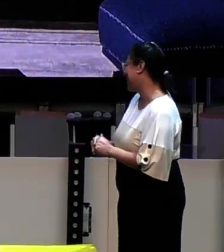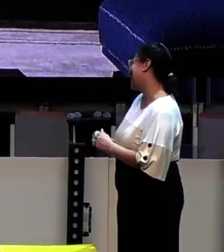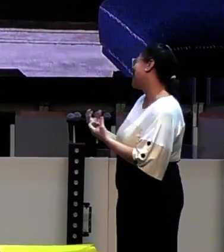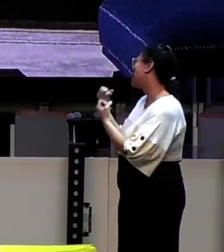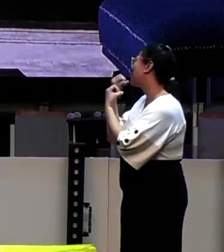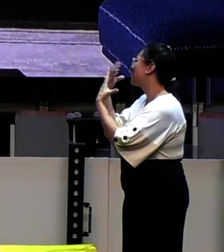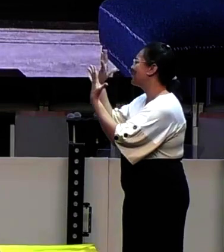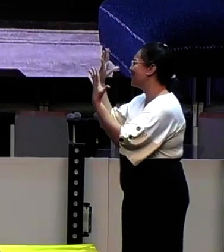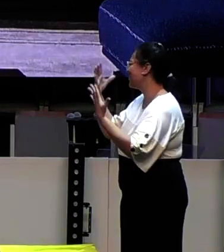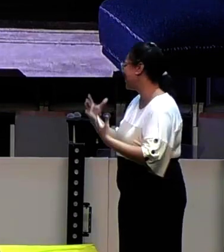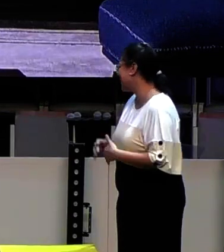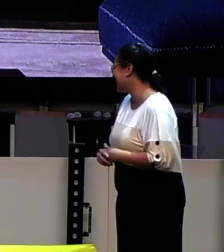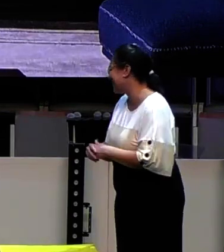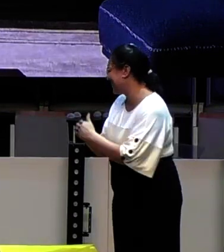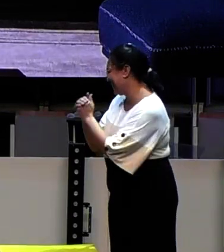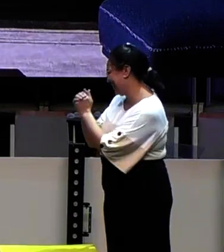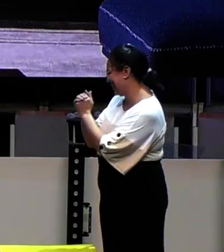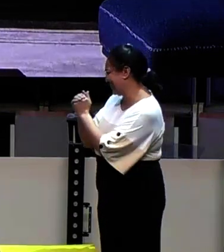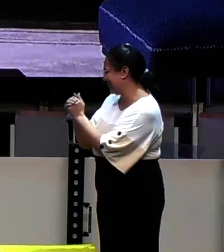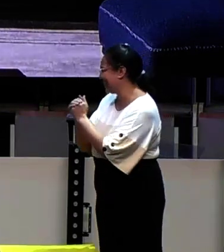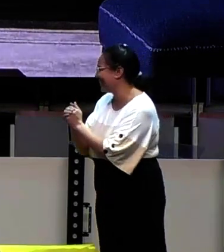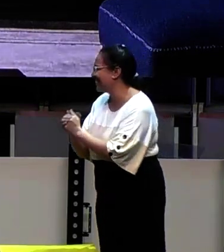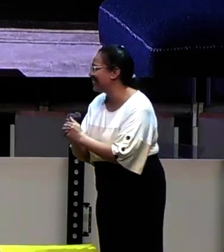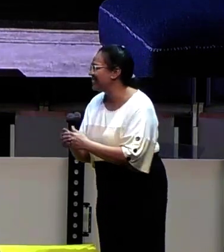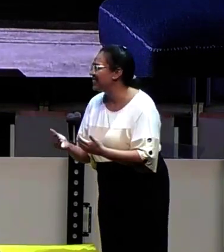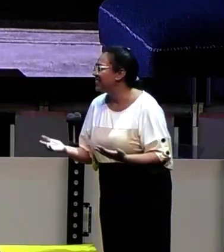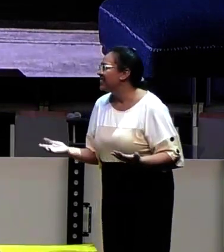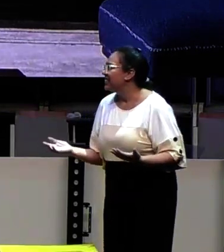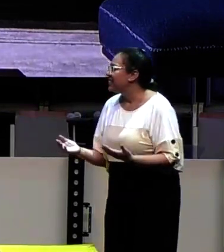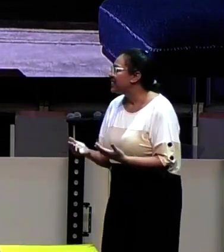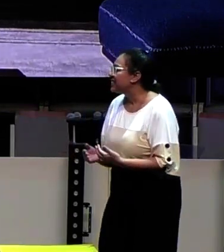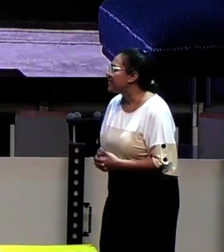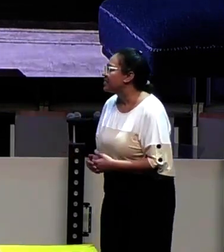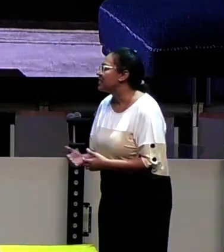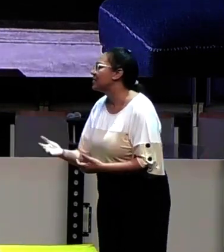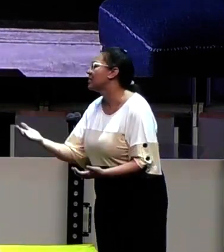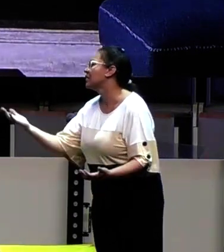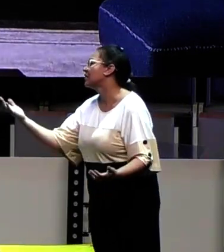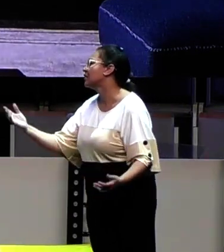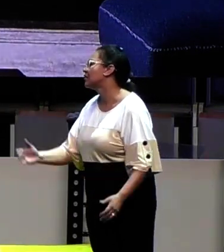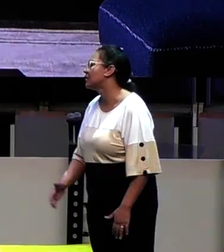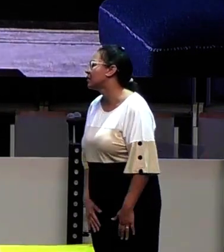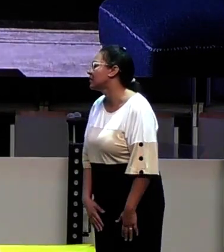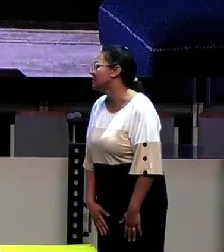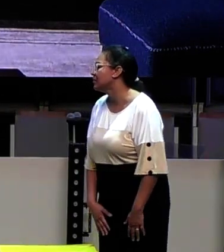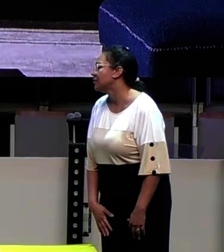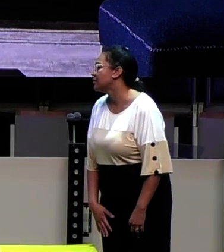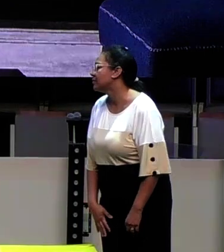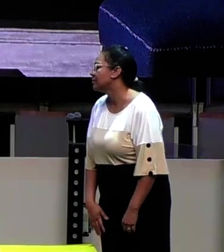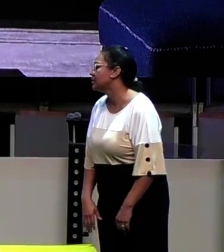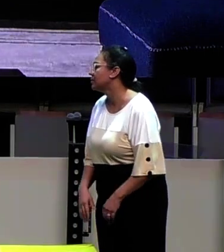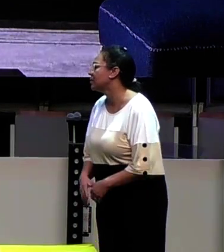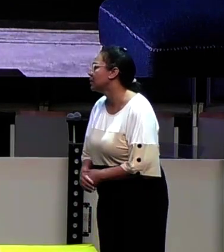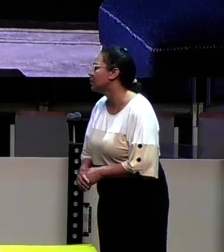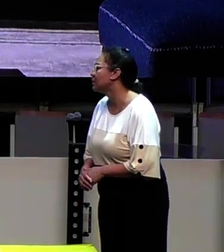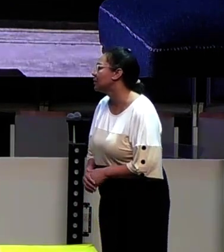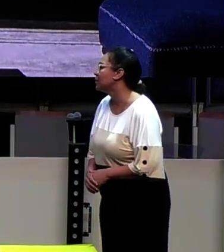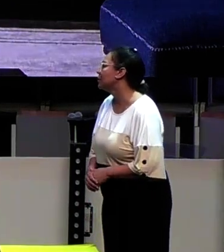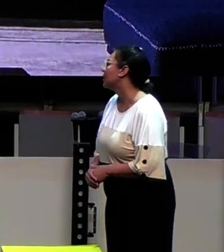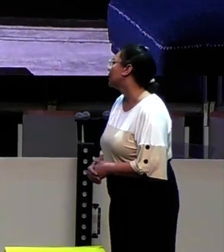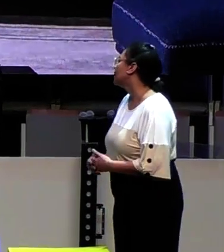pela oportunidade de tê-los aqui hoje. Amém. Ai, que bom, minha filha. Eu não estou gostando nada disso. Negócio de Jesus